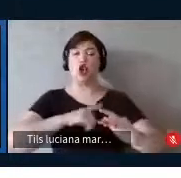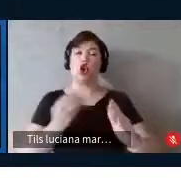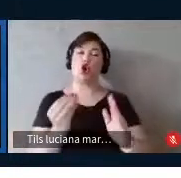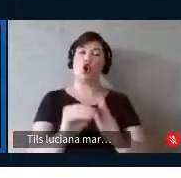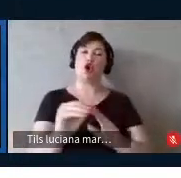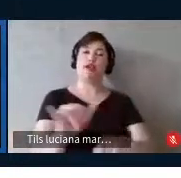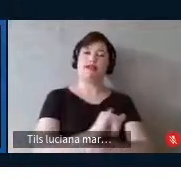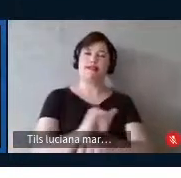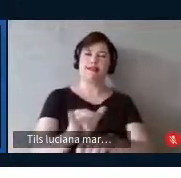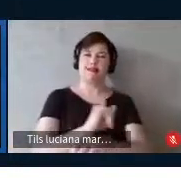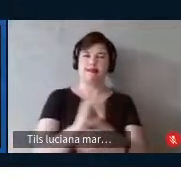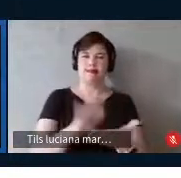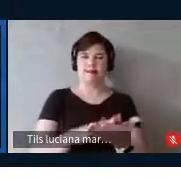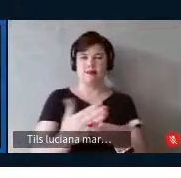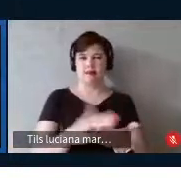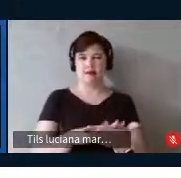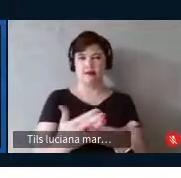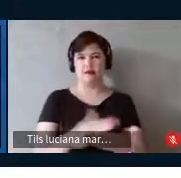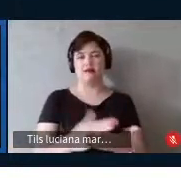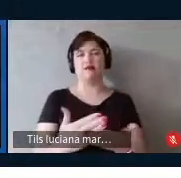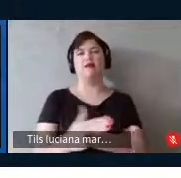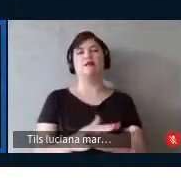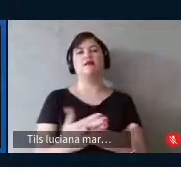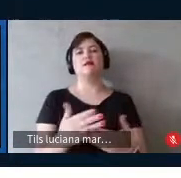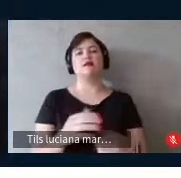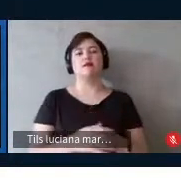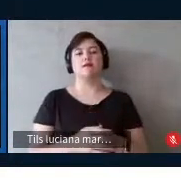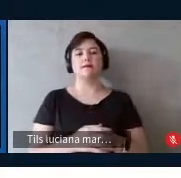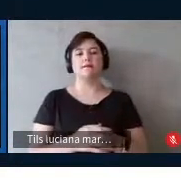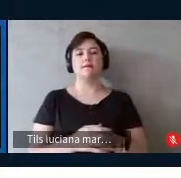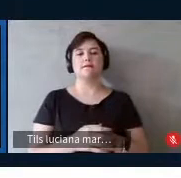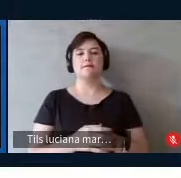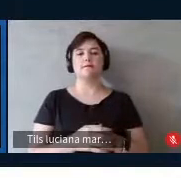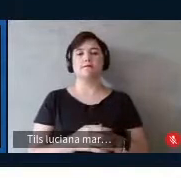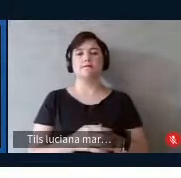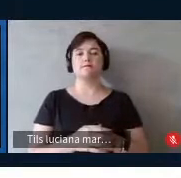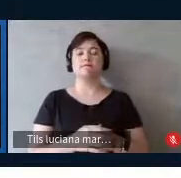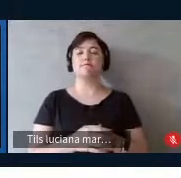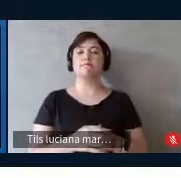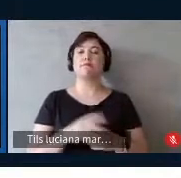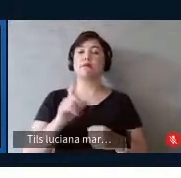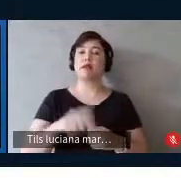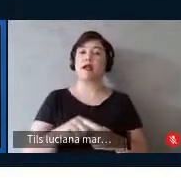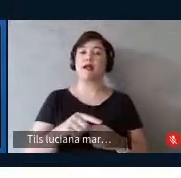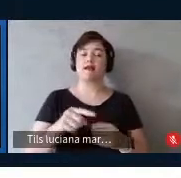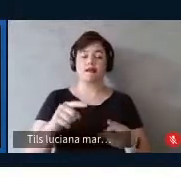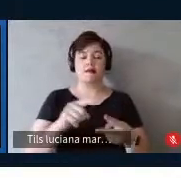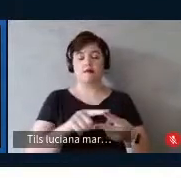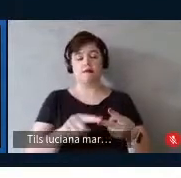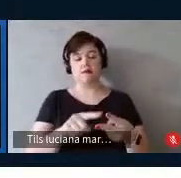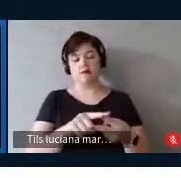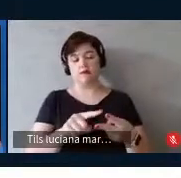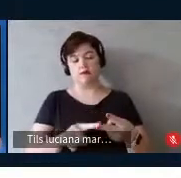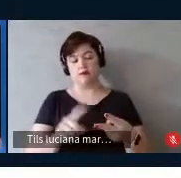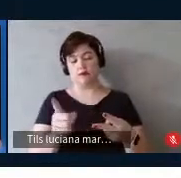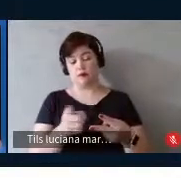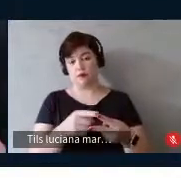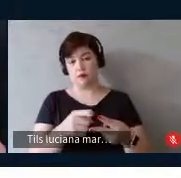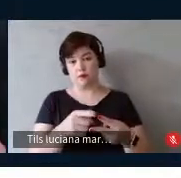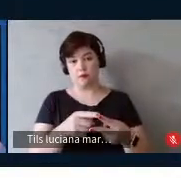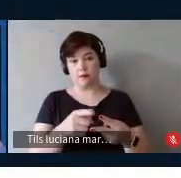estratégias de interpretação, estratégias interpretativas, que são formadas por dois elementos. O primeiro